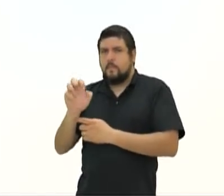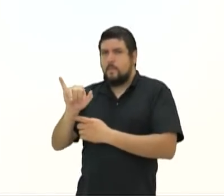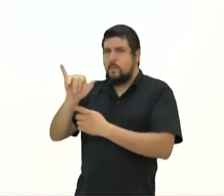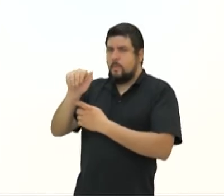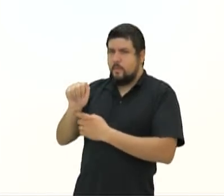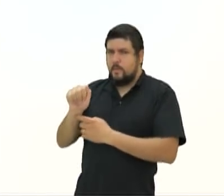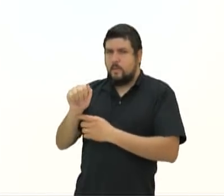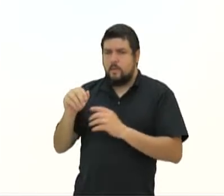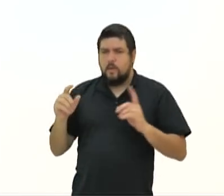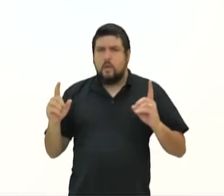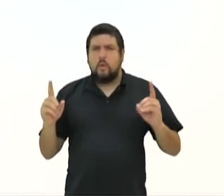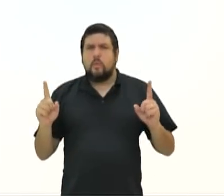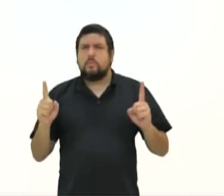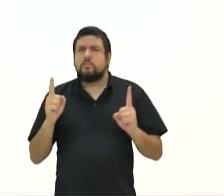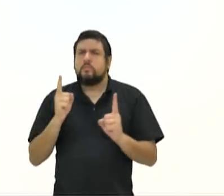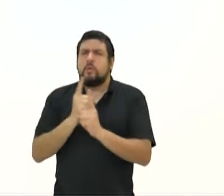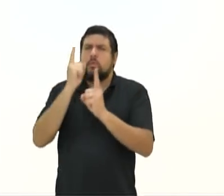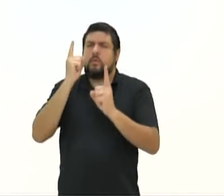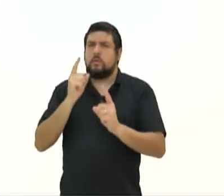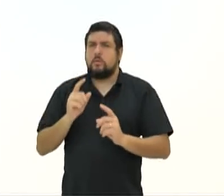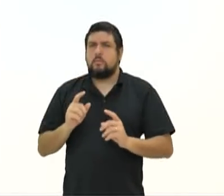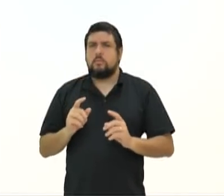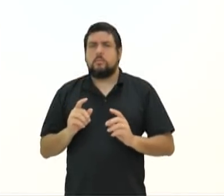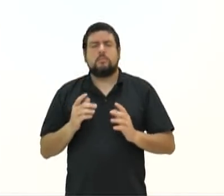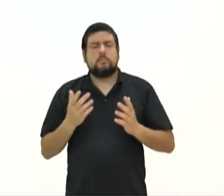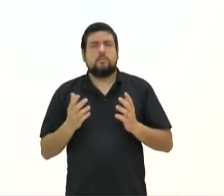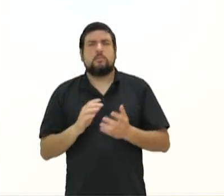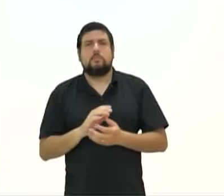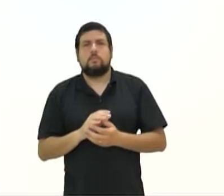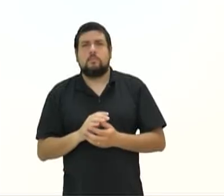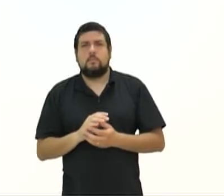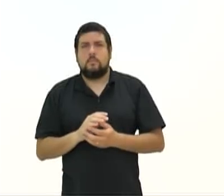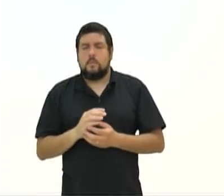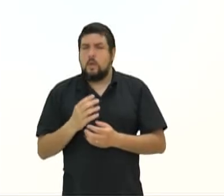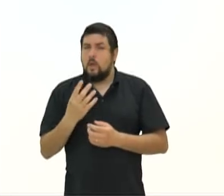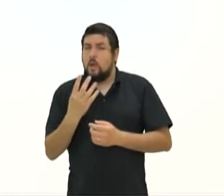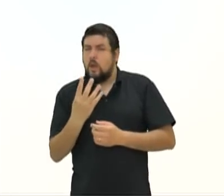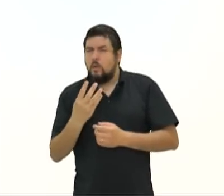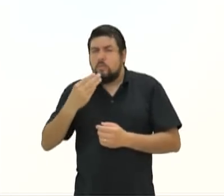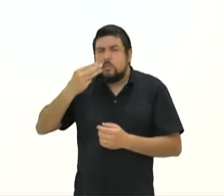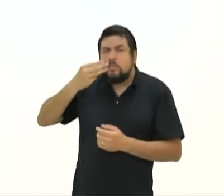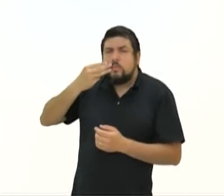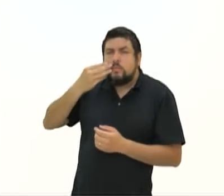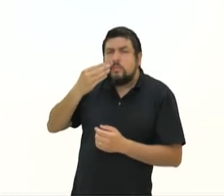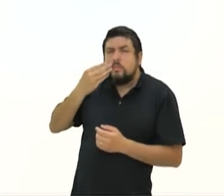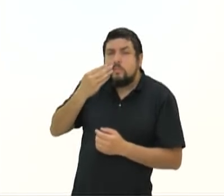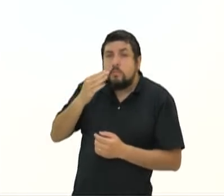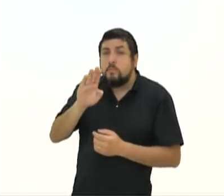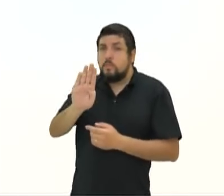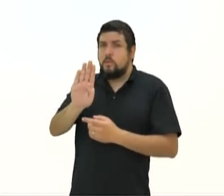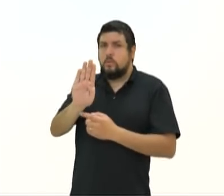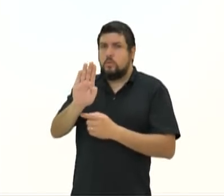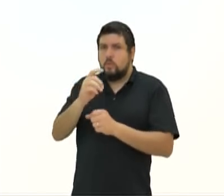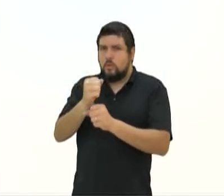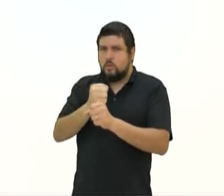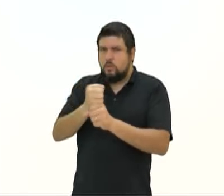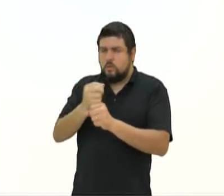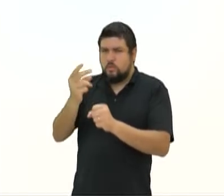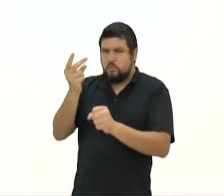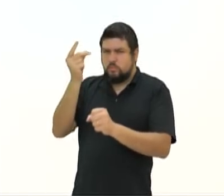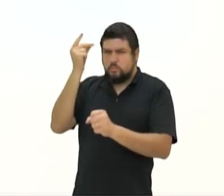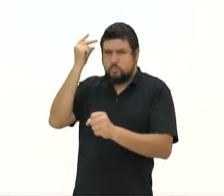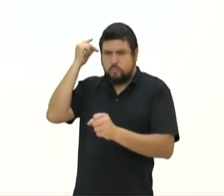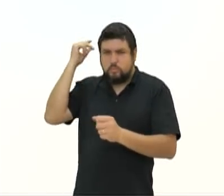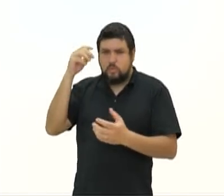4 bilhões de anos atrás, o planeta Terra já estava com um formatozinho legal, ele estava estável. Tinha muito